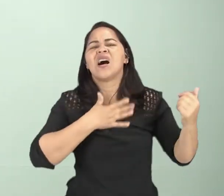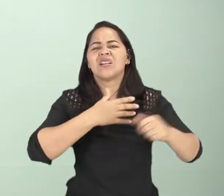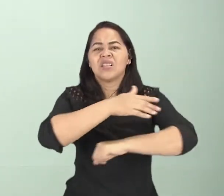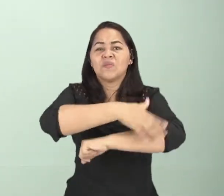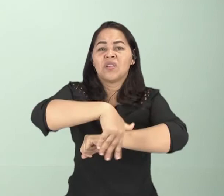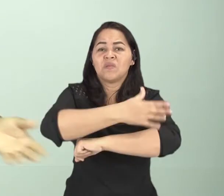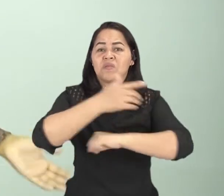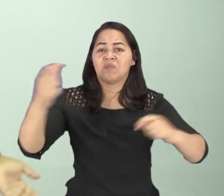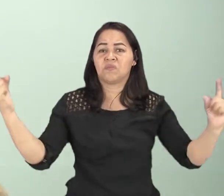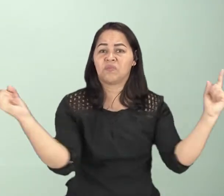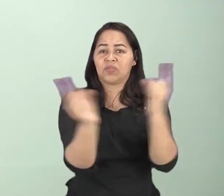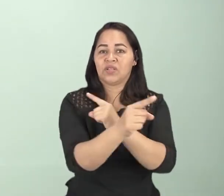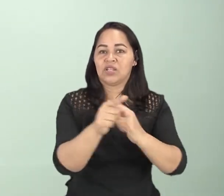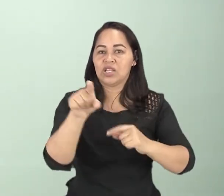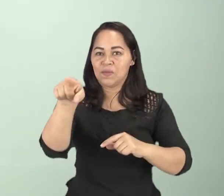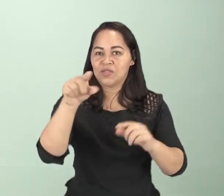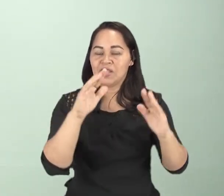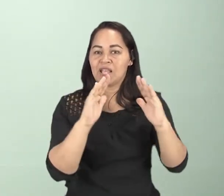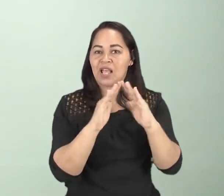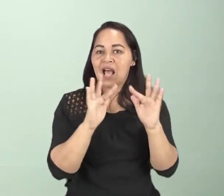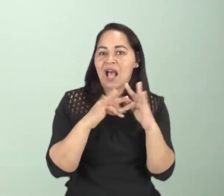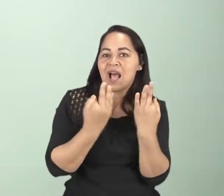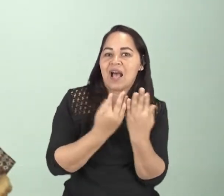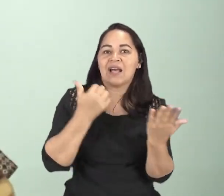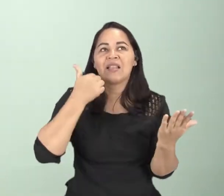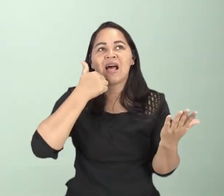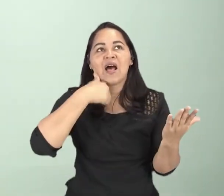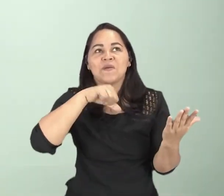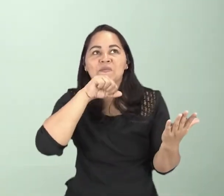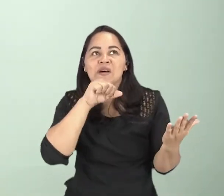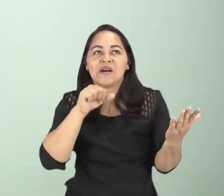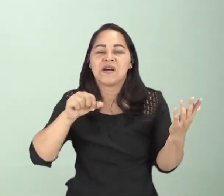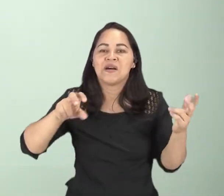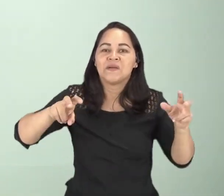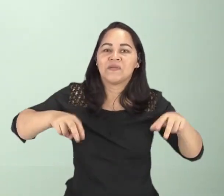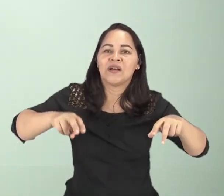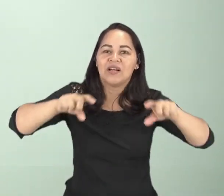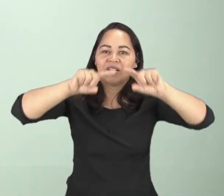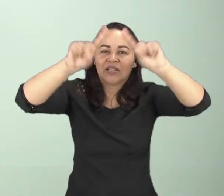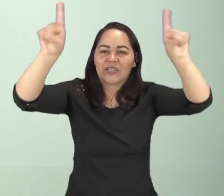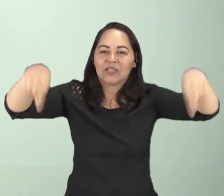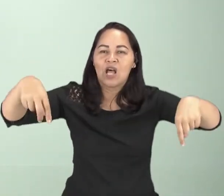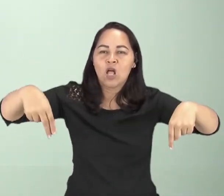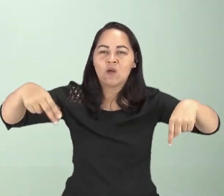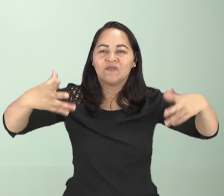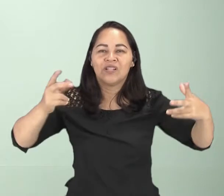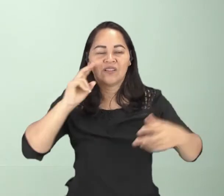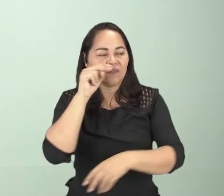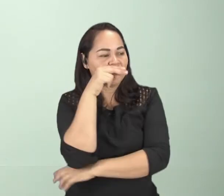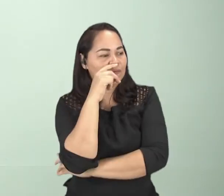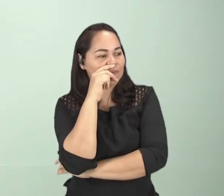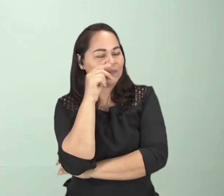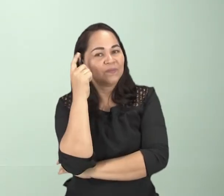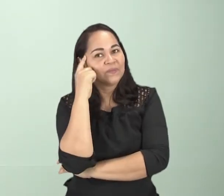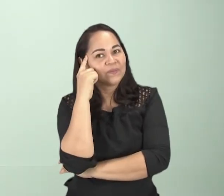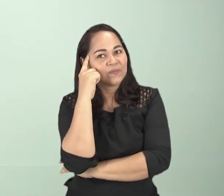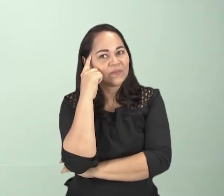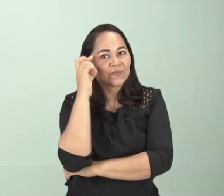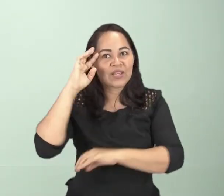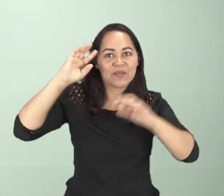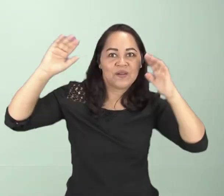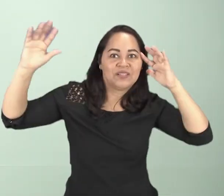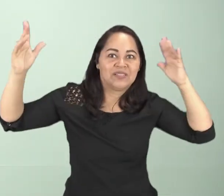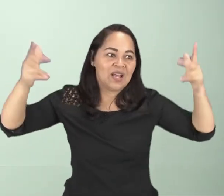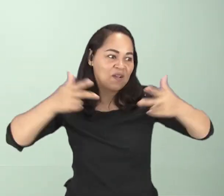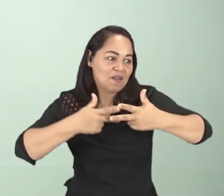minha rua não passa ninguém, mas na sua casa mora alguém. Sente na sala enquanto sua mãe assiste a novela, coloque o fone, escute, imagine, por quê? Só vai depender da